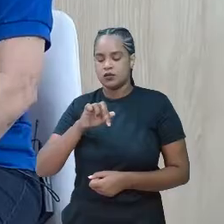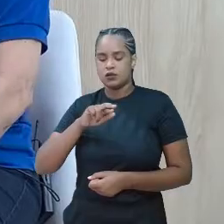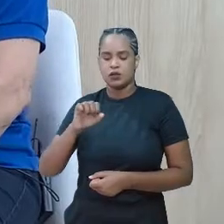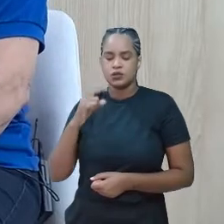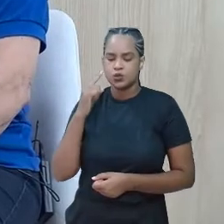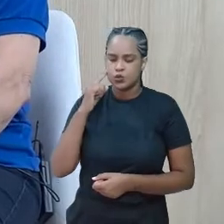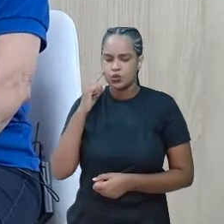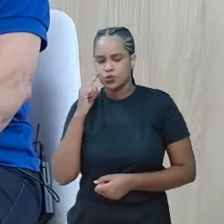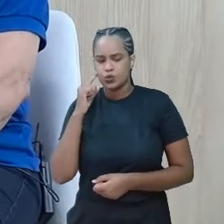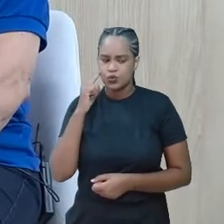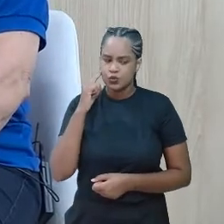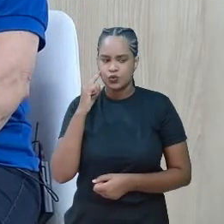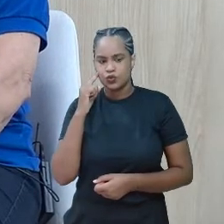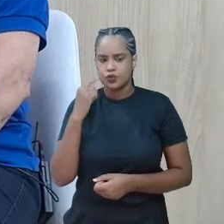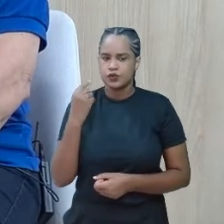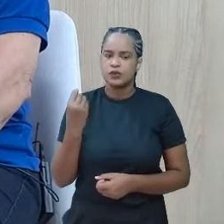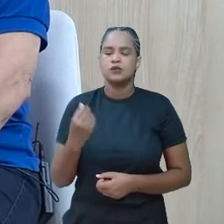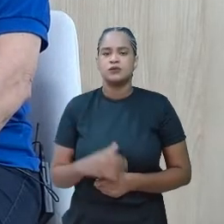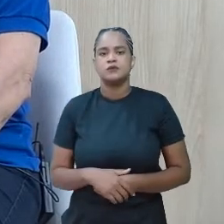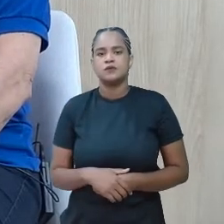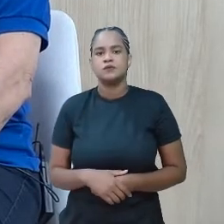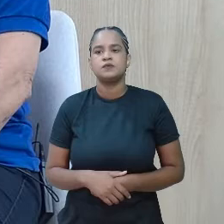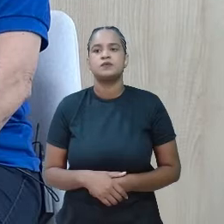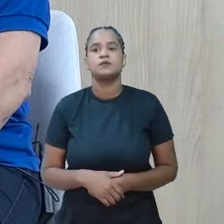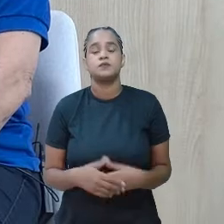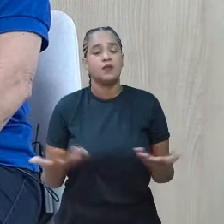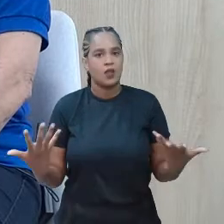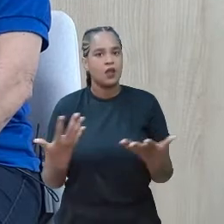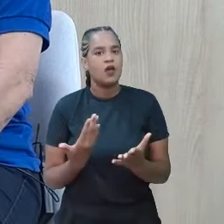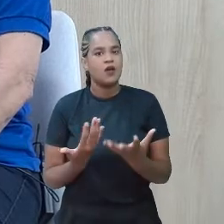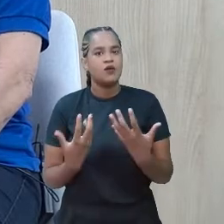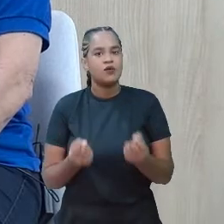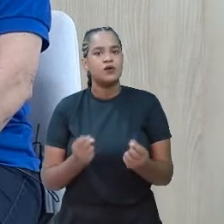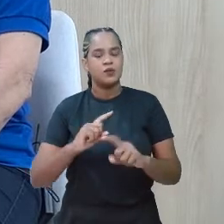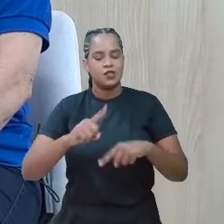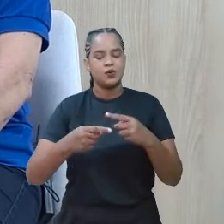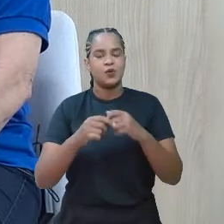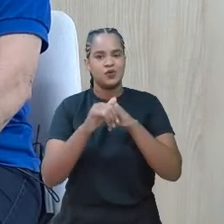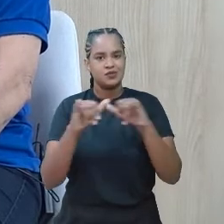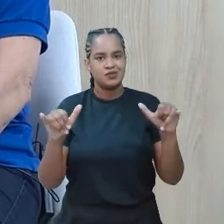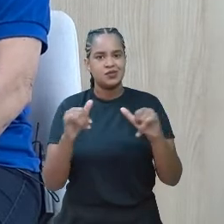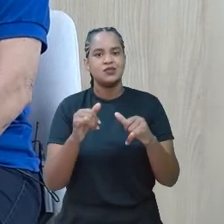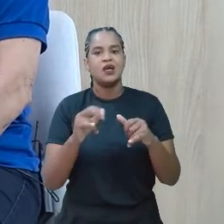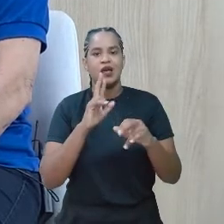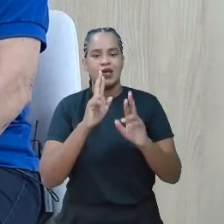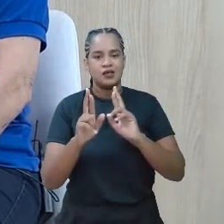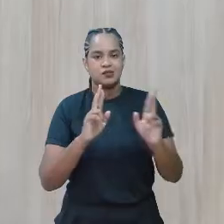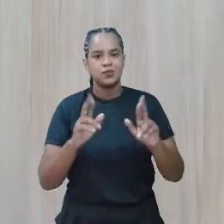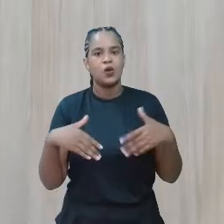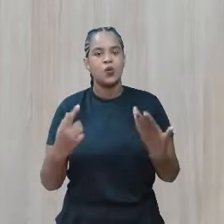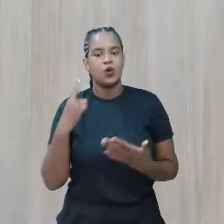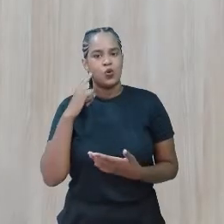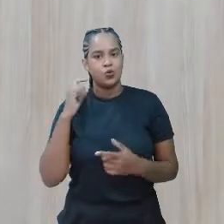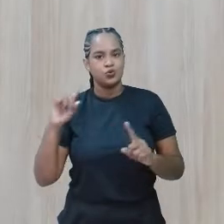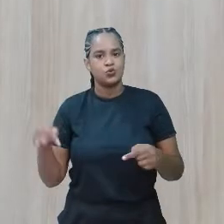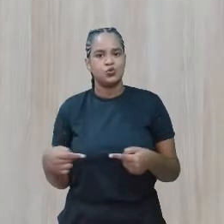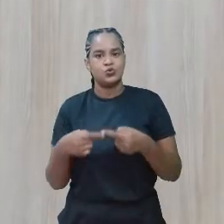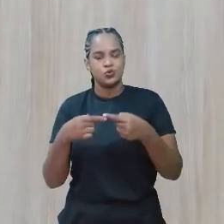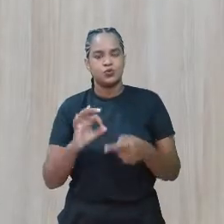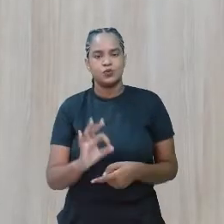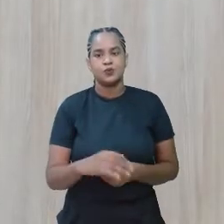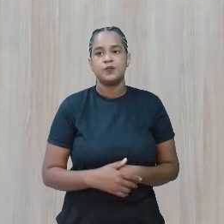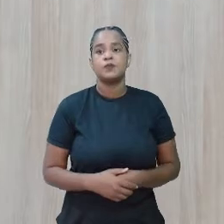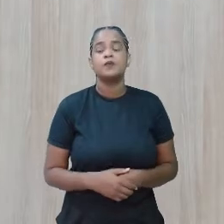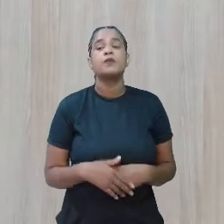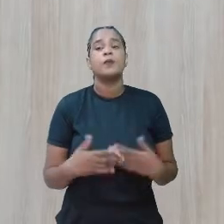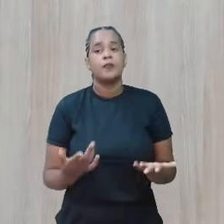na dúvida. Foi? Foi. Mas vamos lá, depois eu vou falar o que é, viu? Vou esperar mais algumas respostas aí.